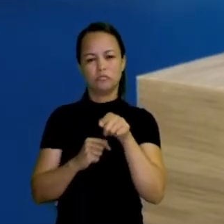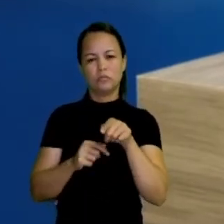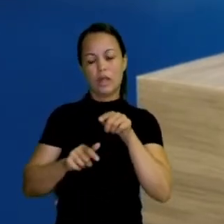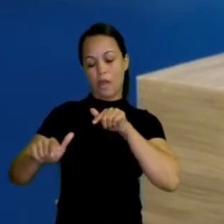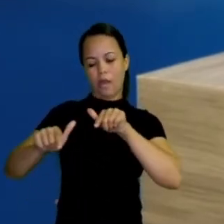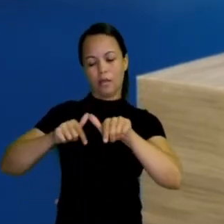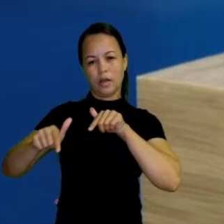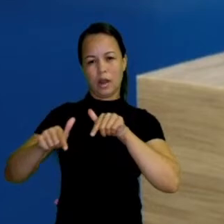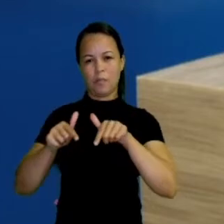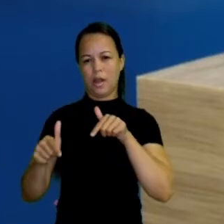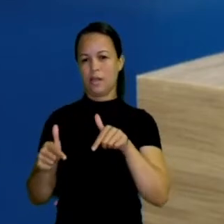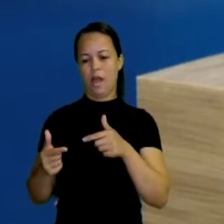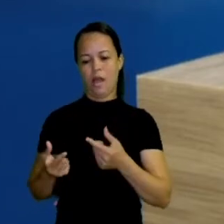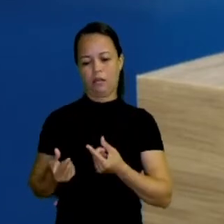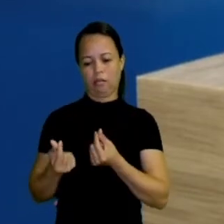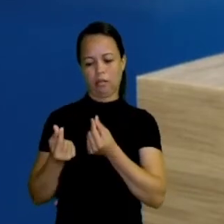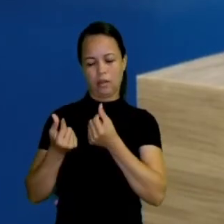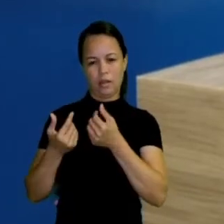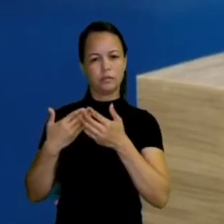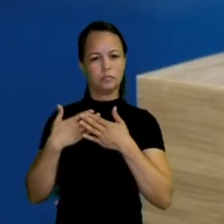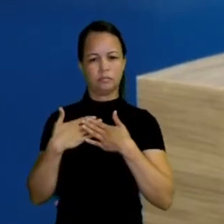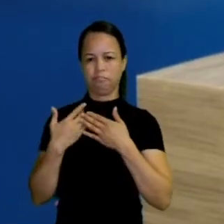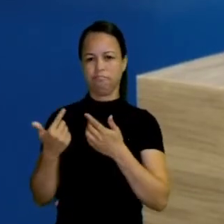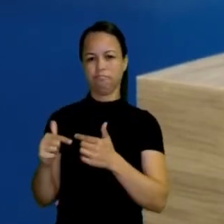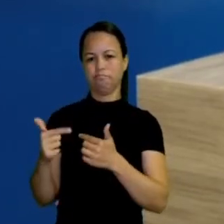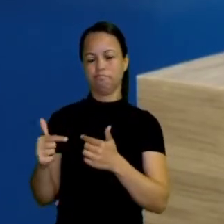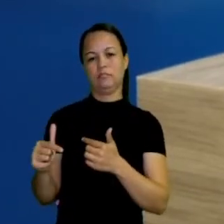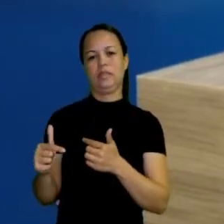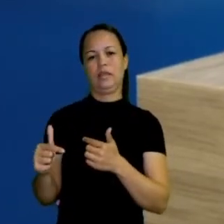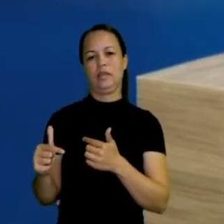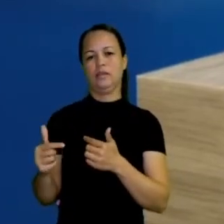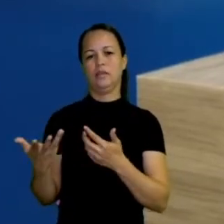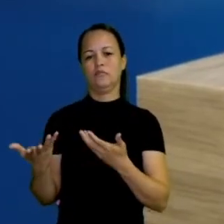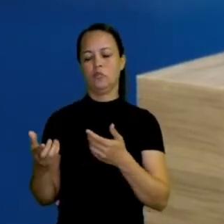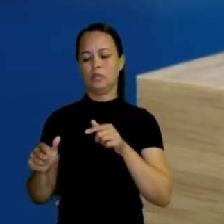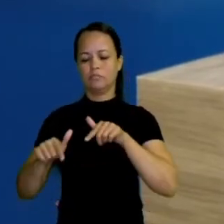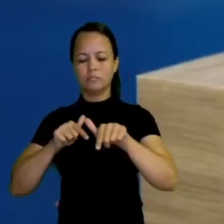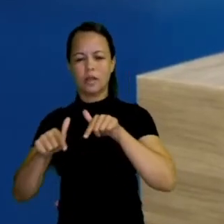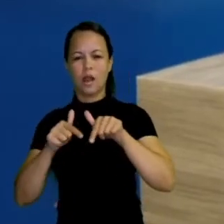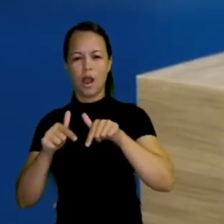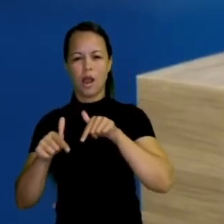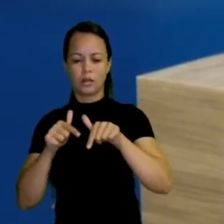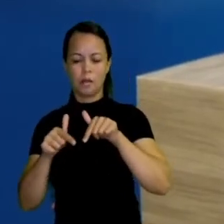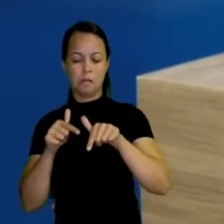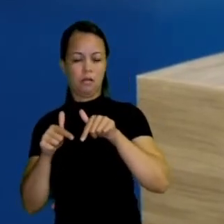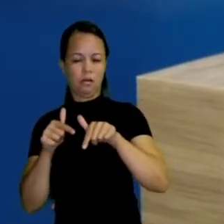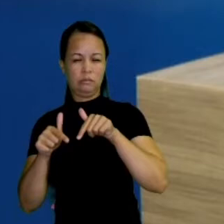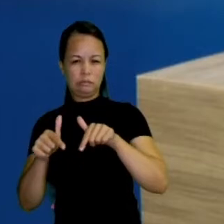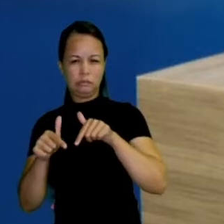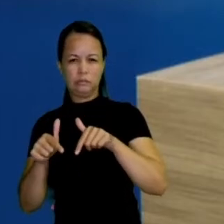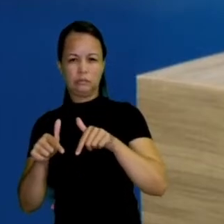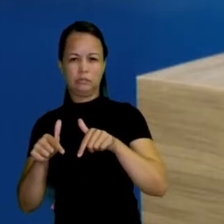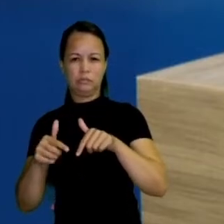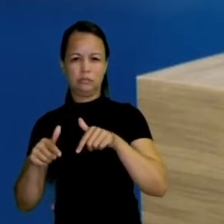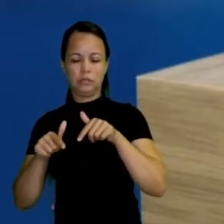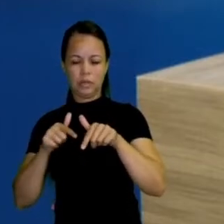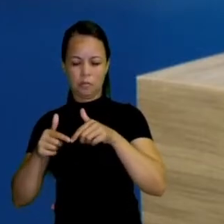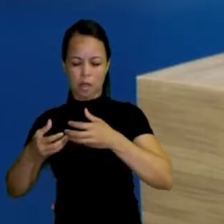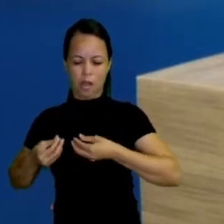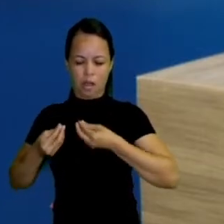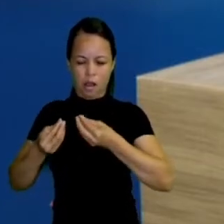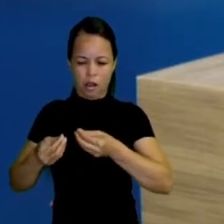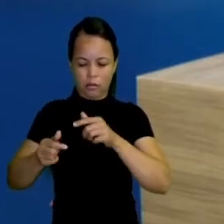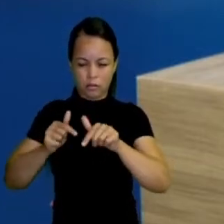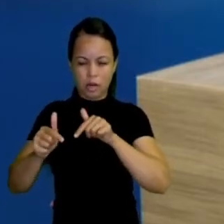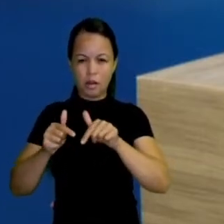ter uma fonte de renda, você não recebe nada em troca, você trabalha apenas, você doa seu trabalho, sua força,